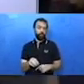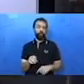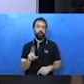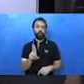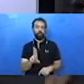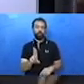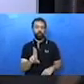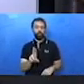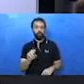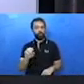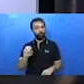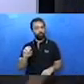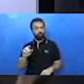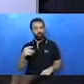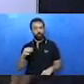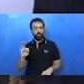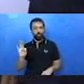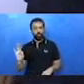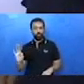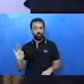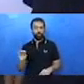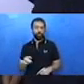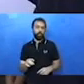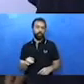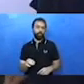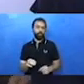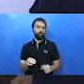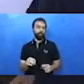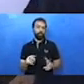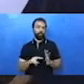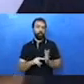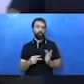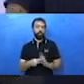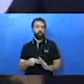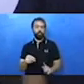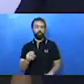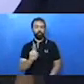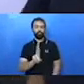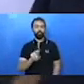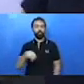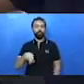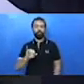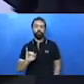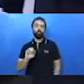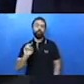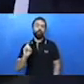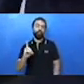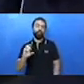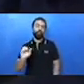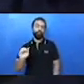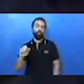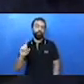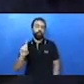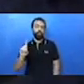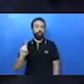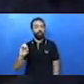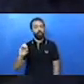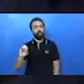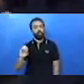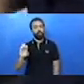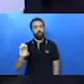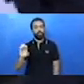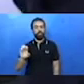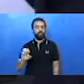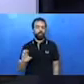unidade federativas, lembram o UF que a gente via na apostila anterior? Significa